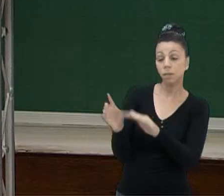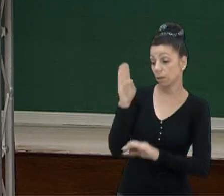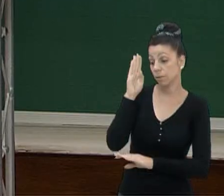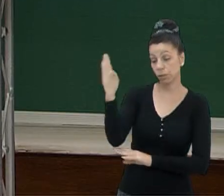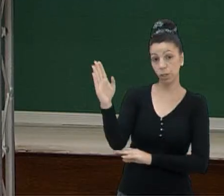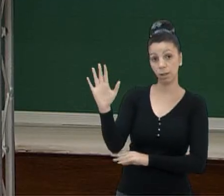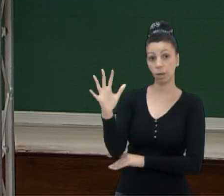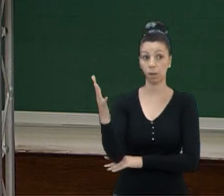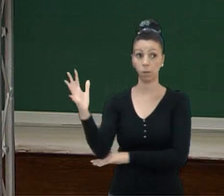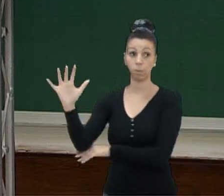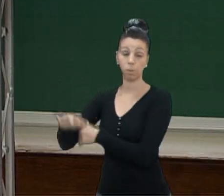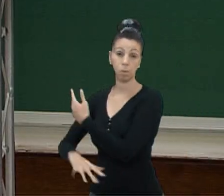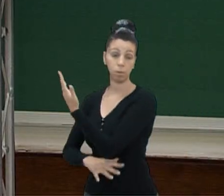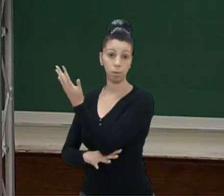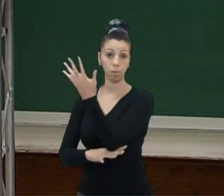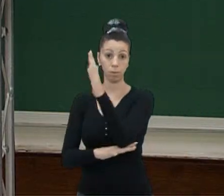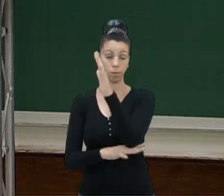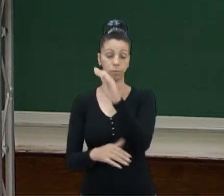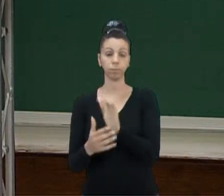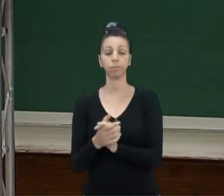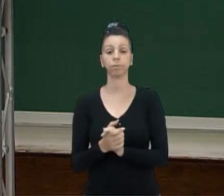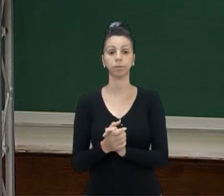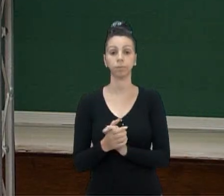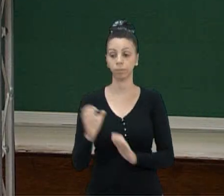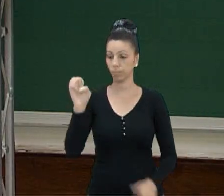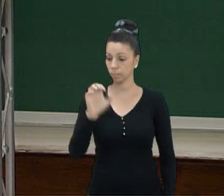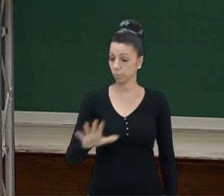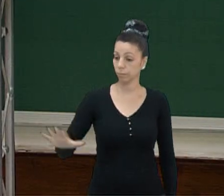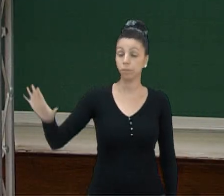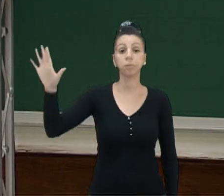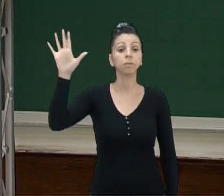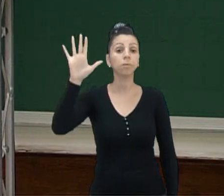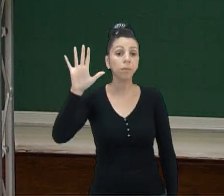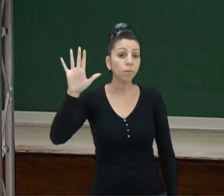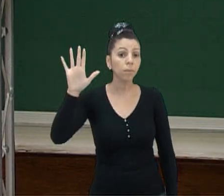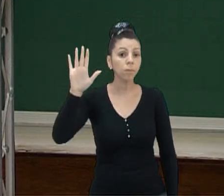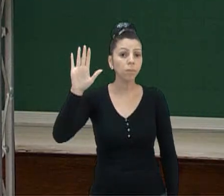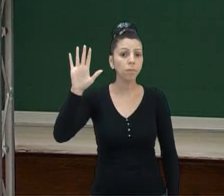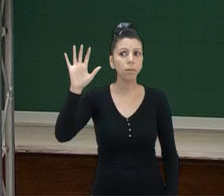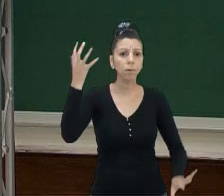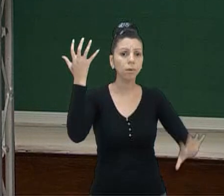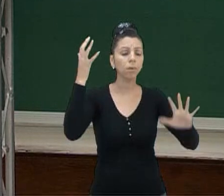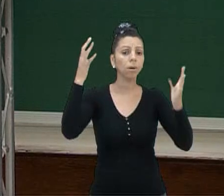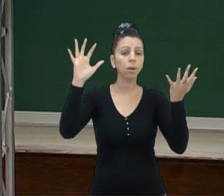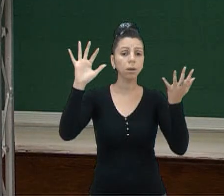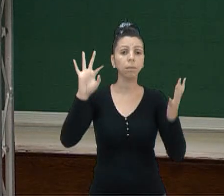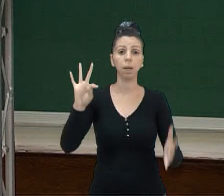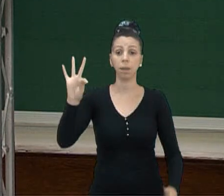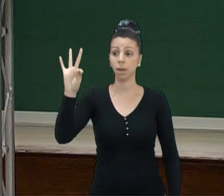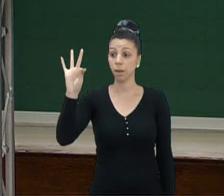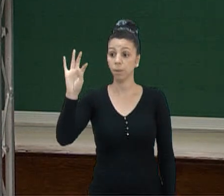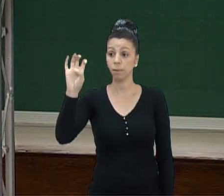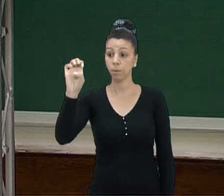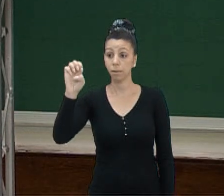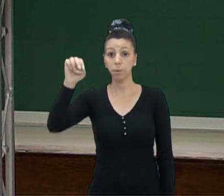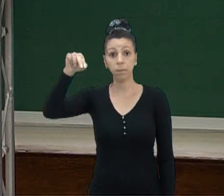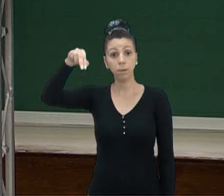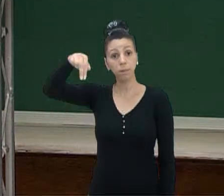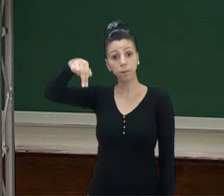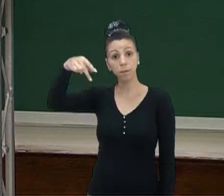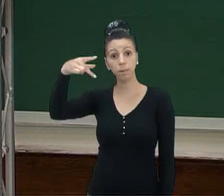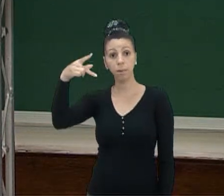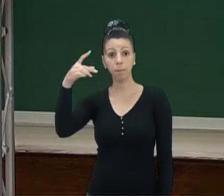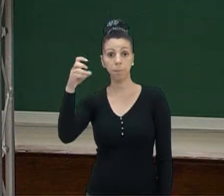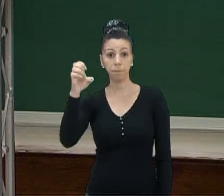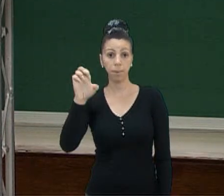Clima predominante na Europa é o temperado. Se a maior parte da Europa fica na zona